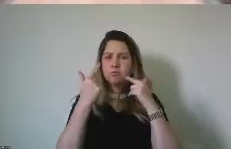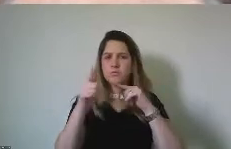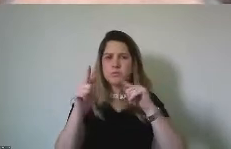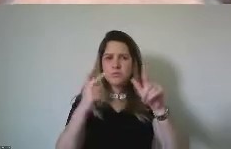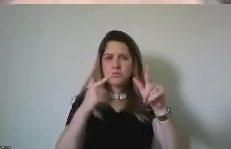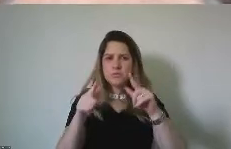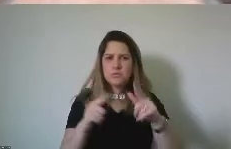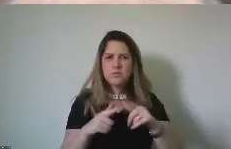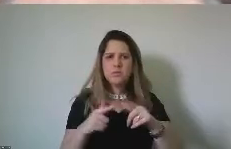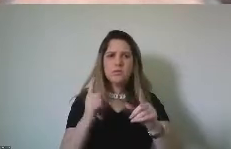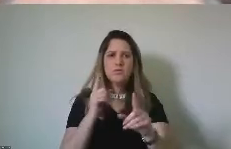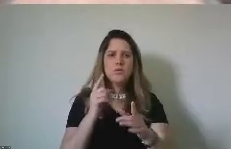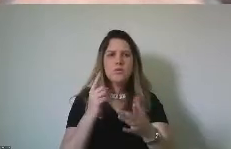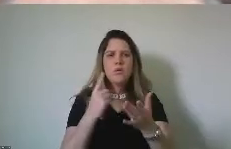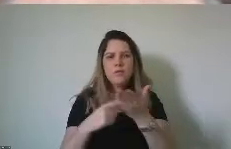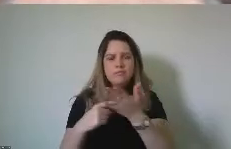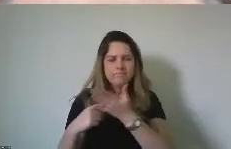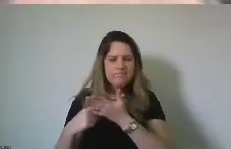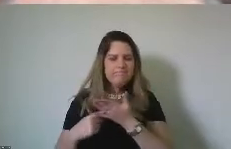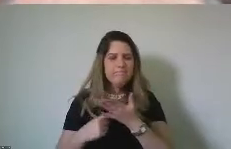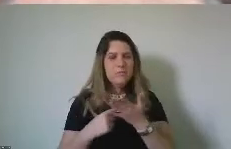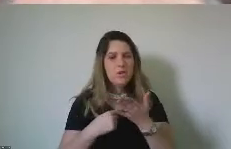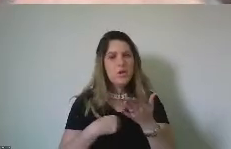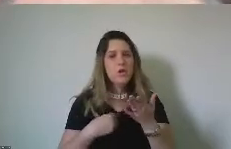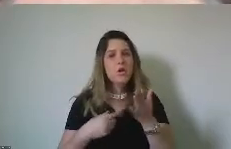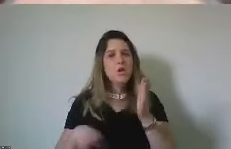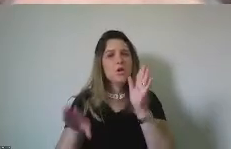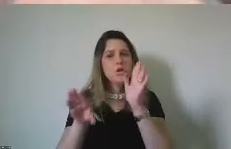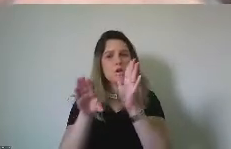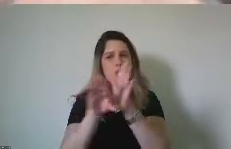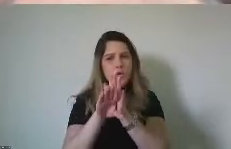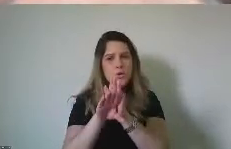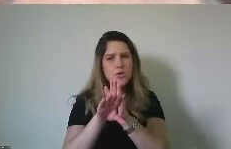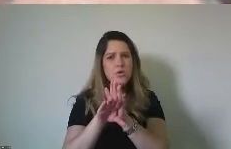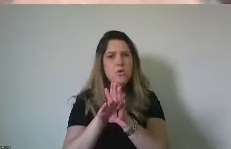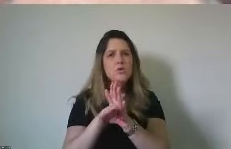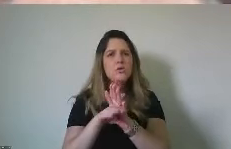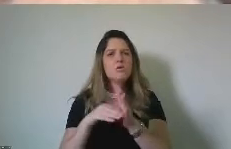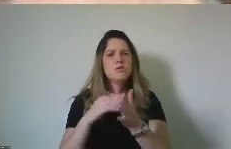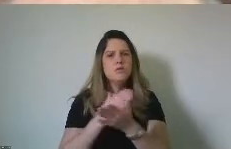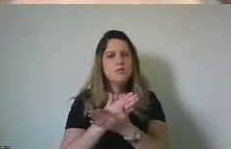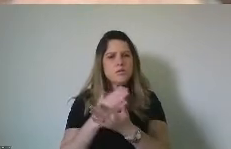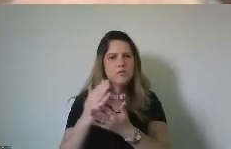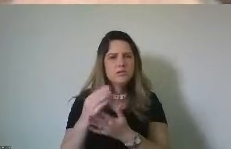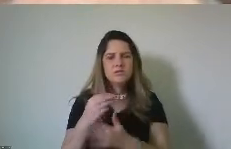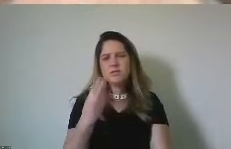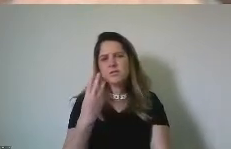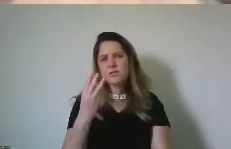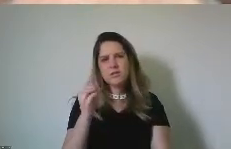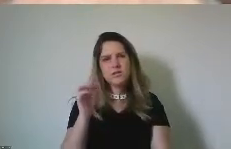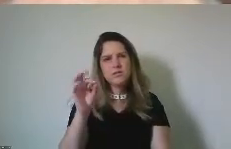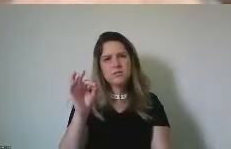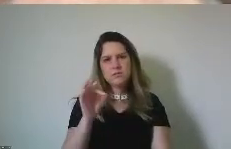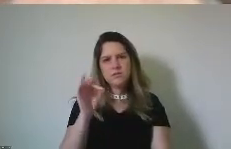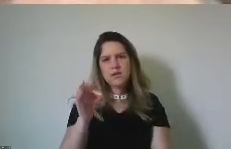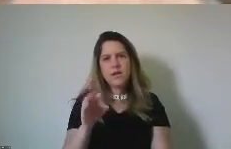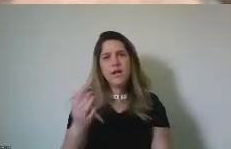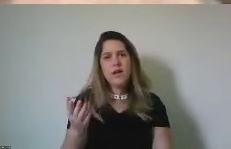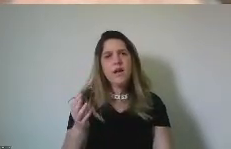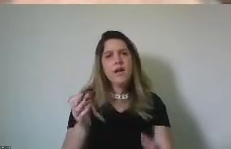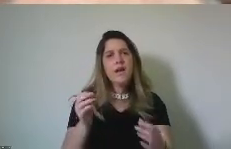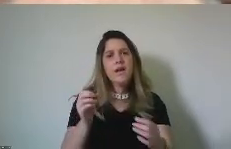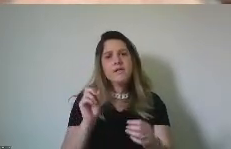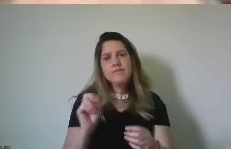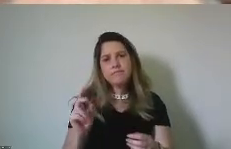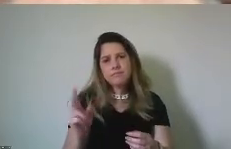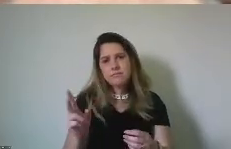de acordo com as minhas contas quando a gente colocava ali uma eficiência de 20 30% a gente acabava vendo valor nos desastres